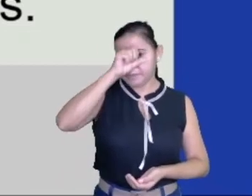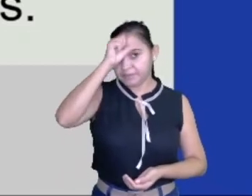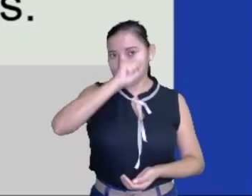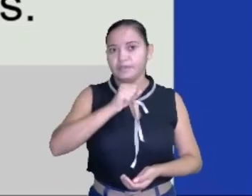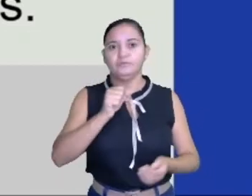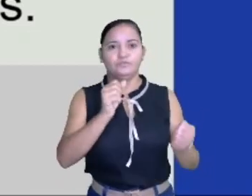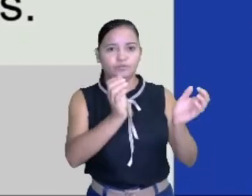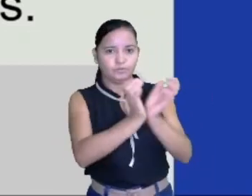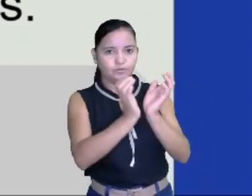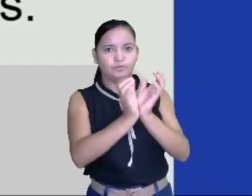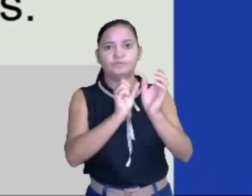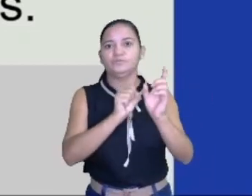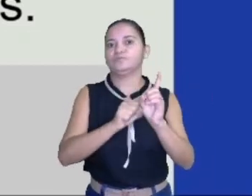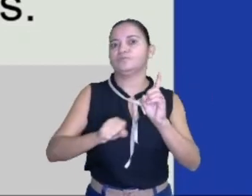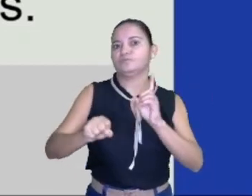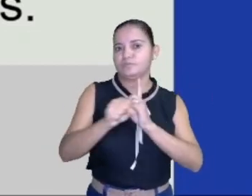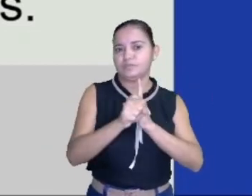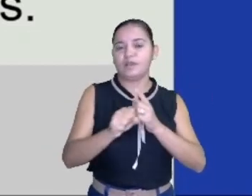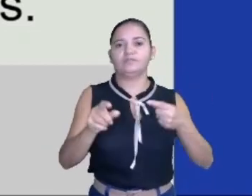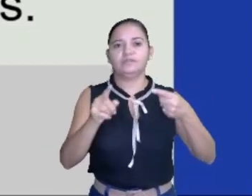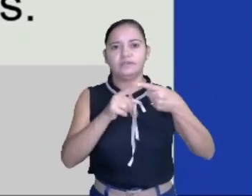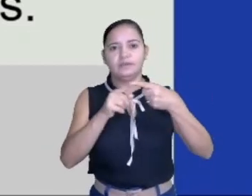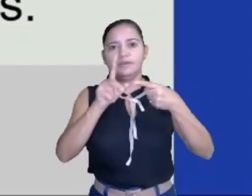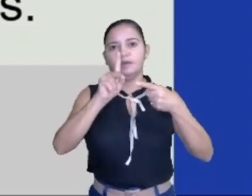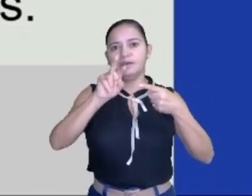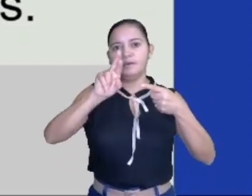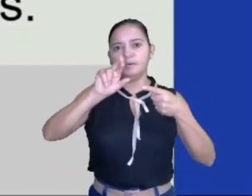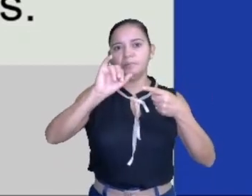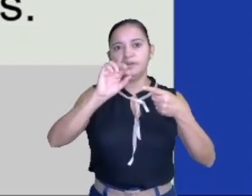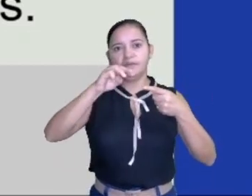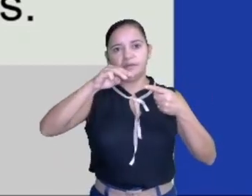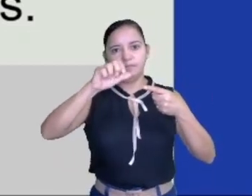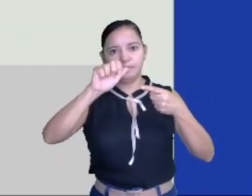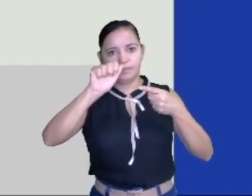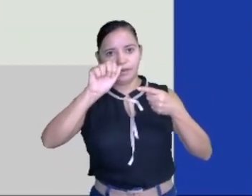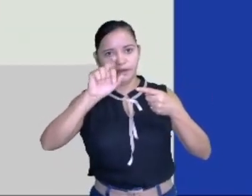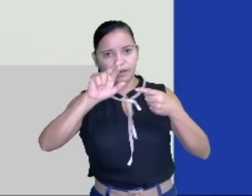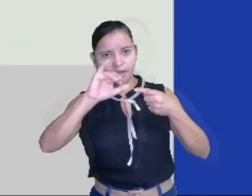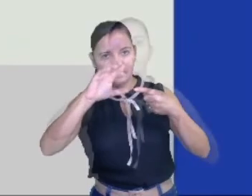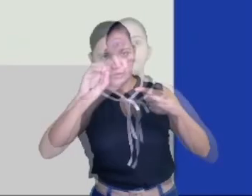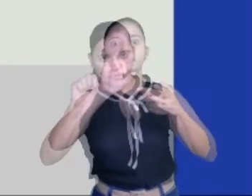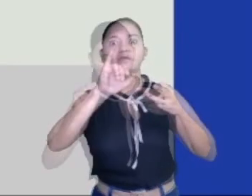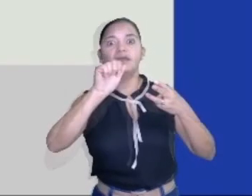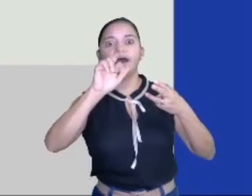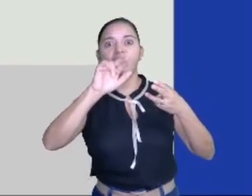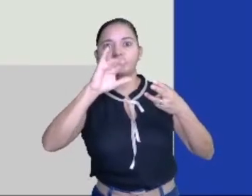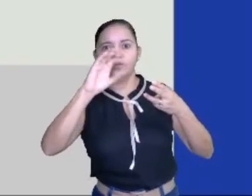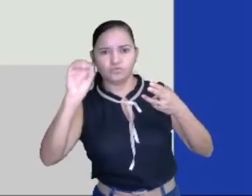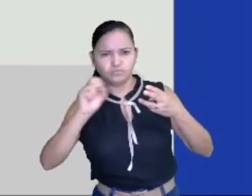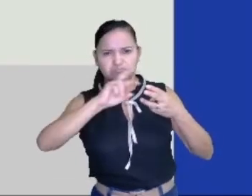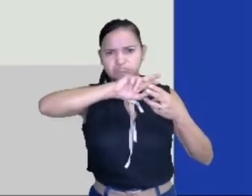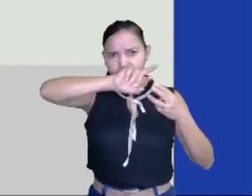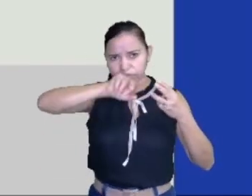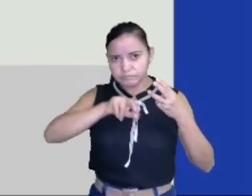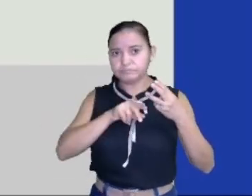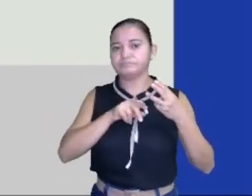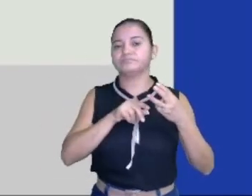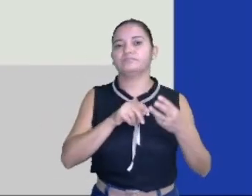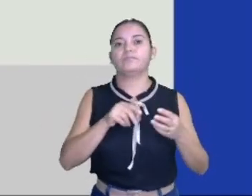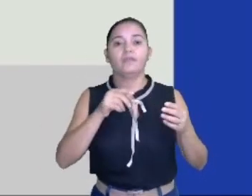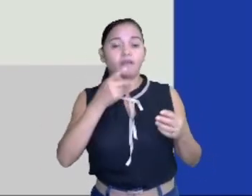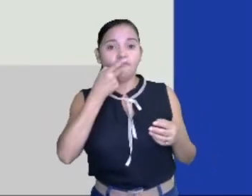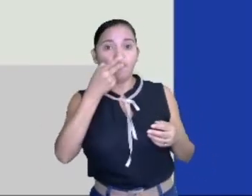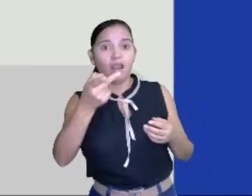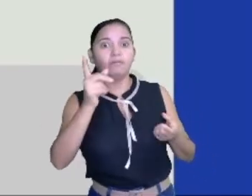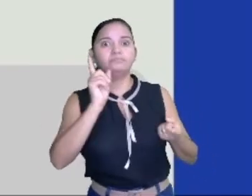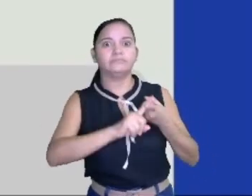uma classificação, né, entre primários, secundários e intermediários. Falamos de agregado social,